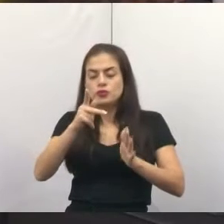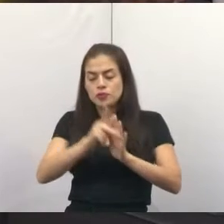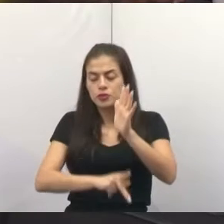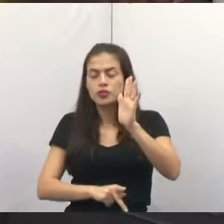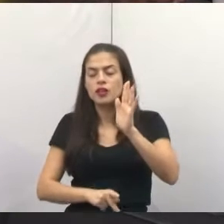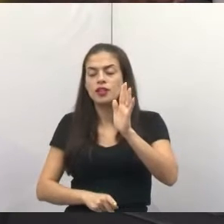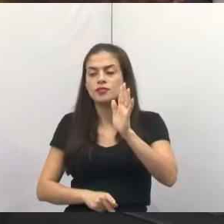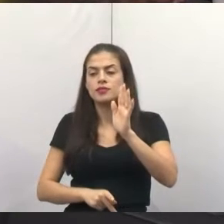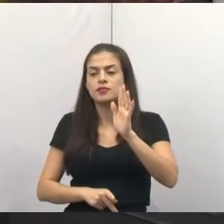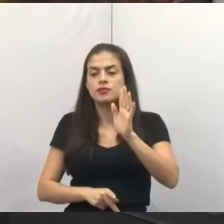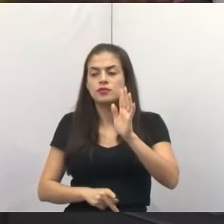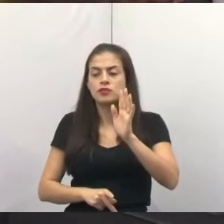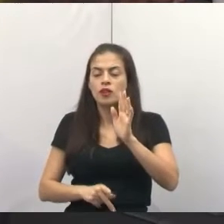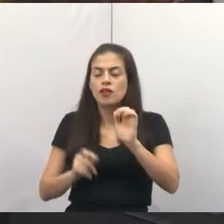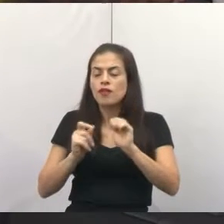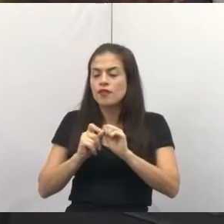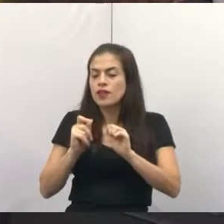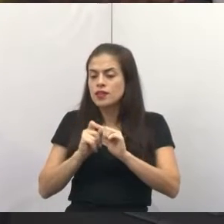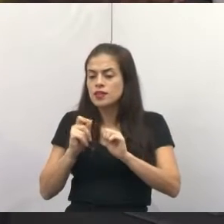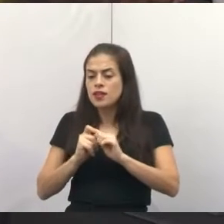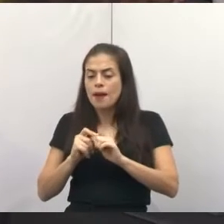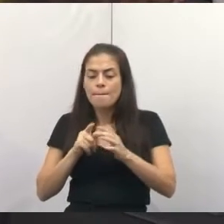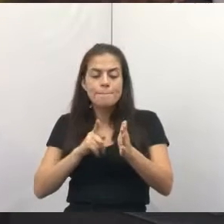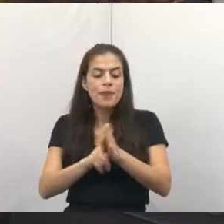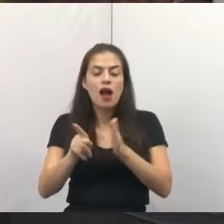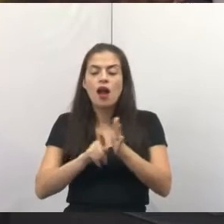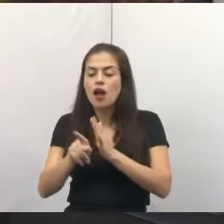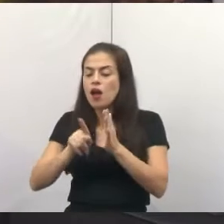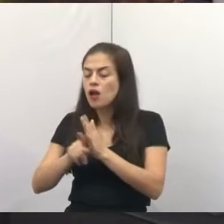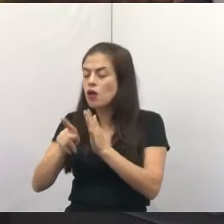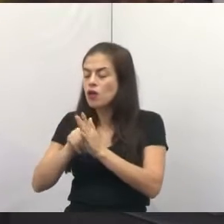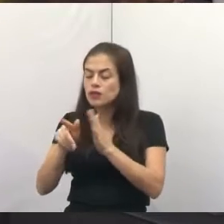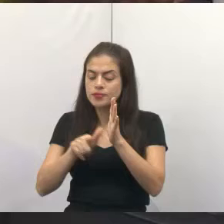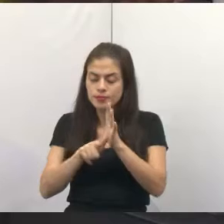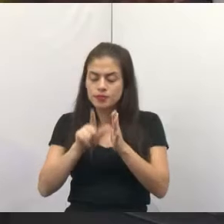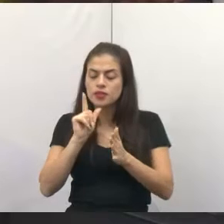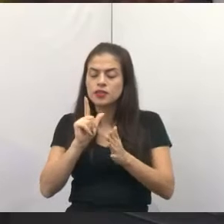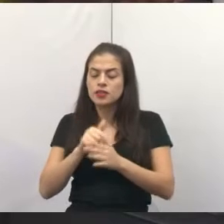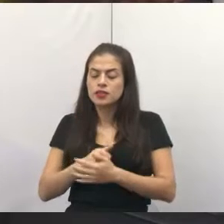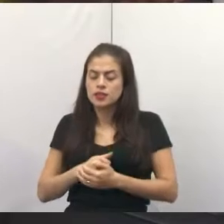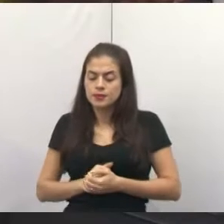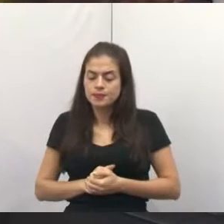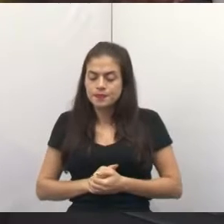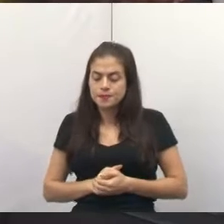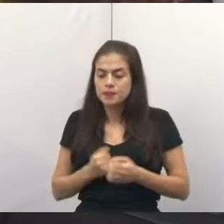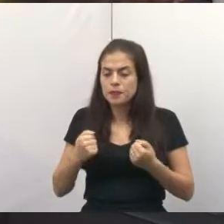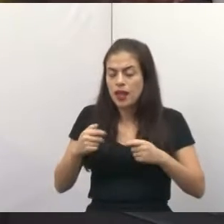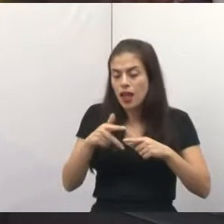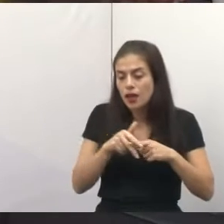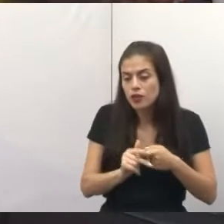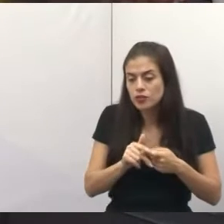já formada. Ou eu sou a favor ou sou contra. Se eu tiver que fazer alguma emenda, nem se for de correção, eu tenho que fazer antes.